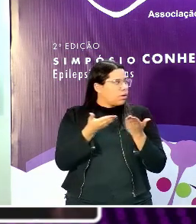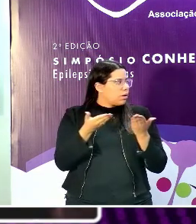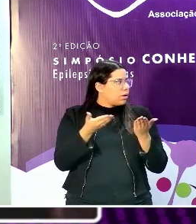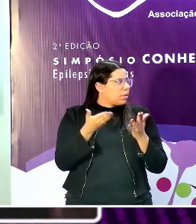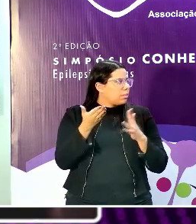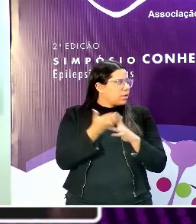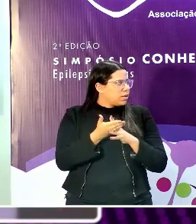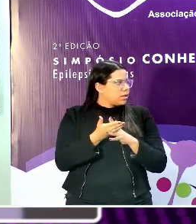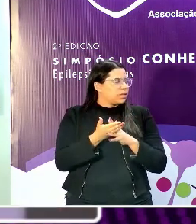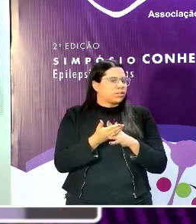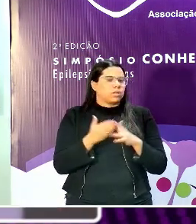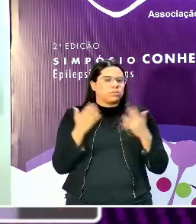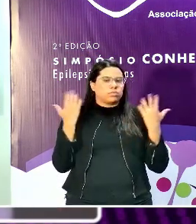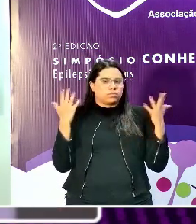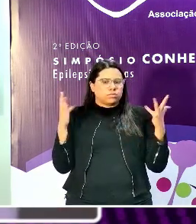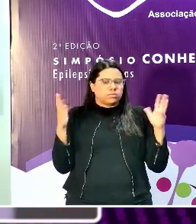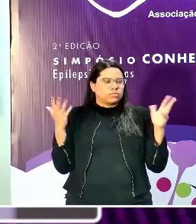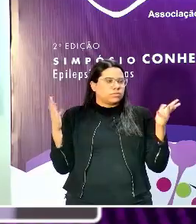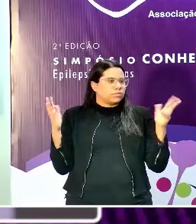próximo bloco.